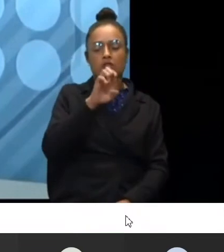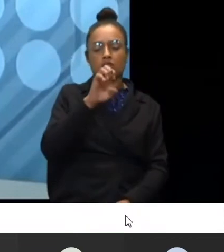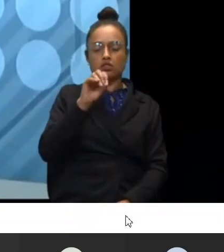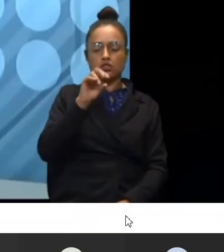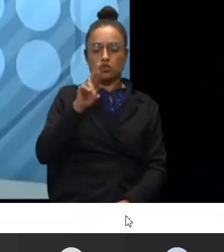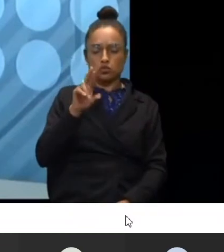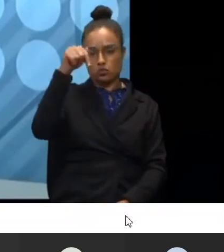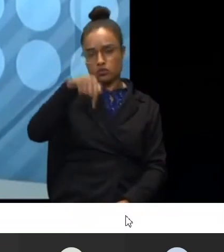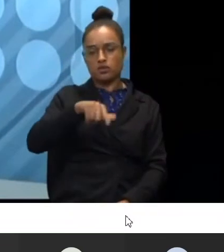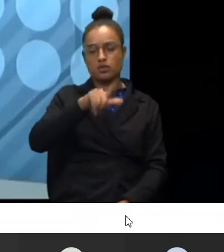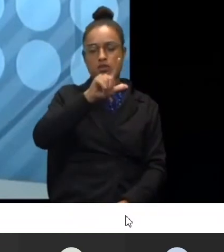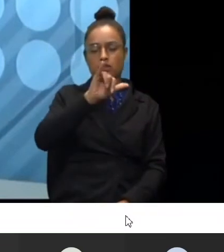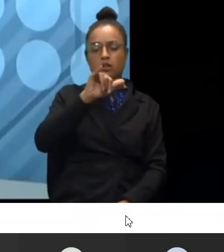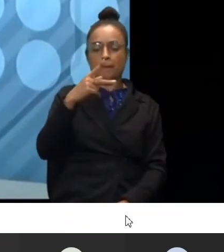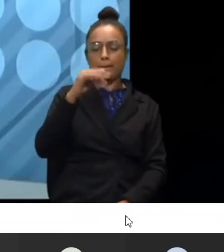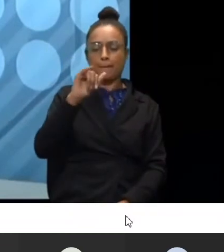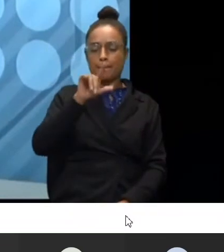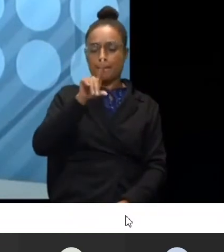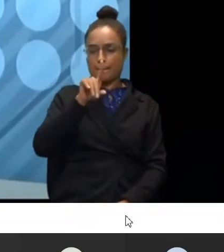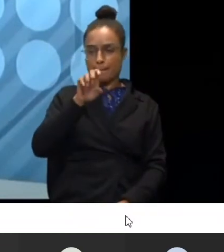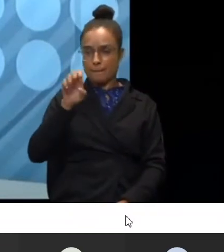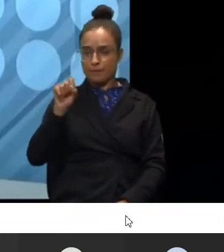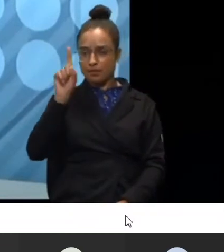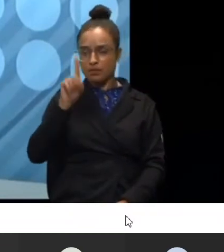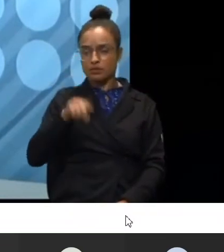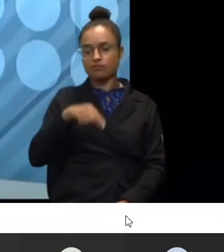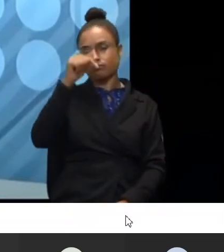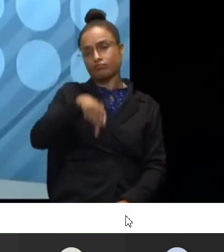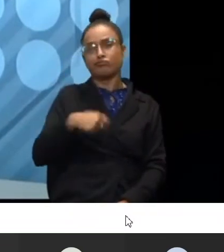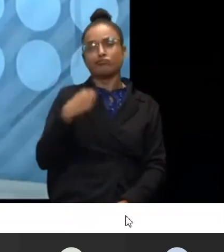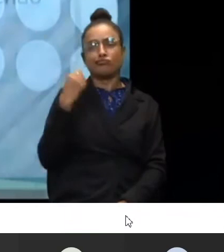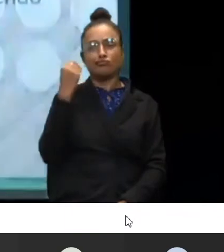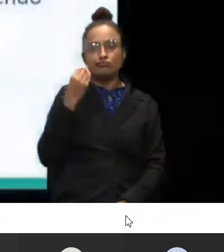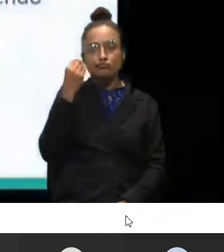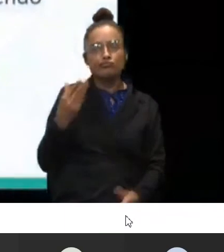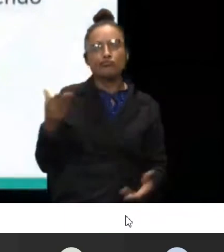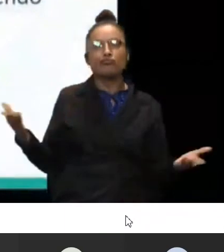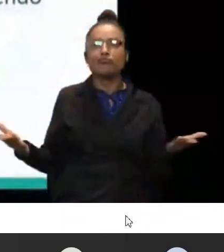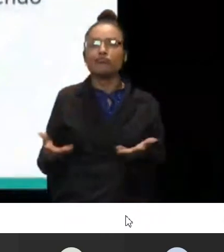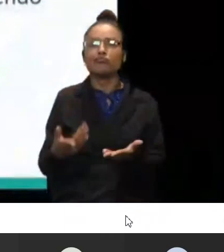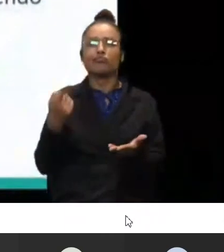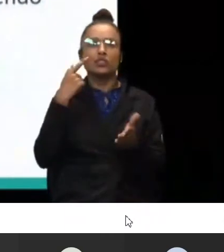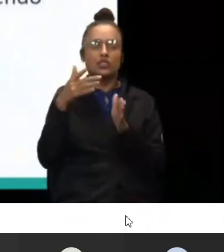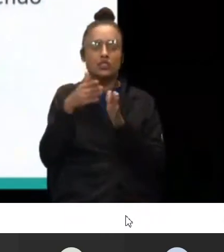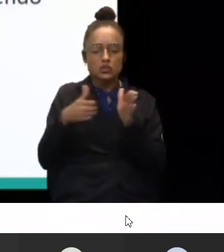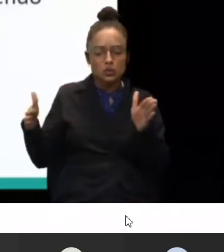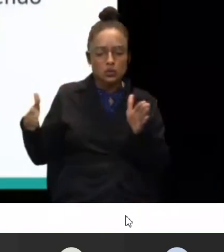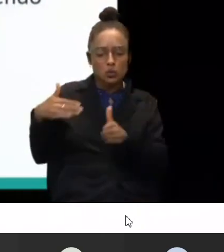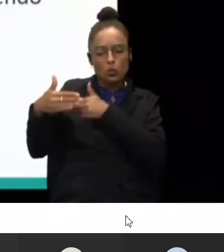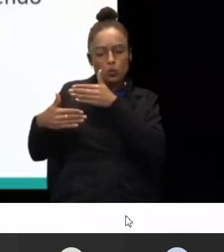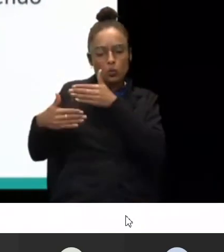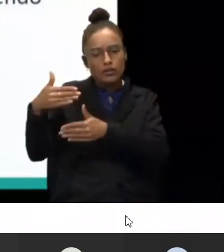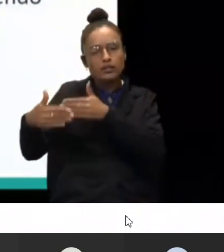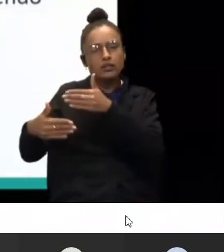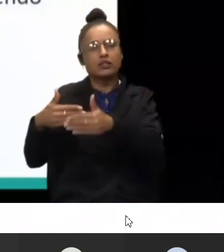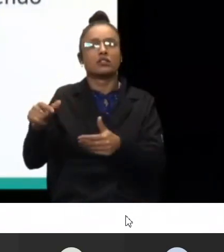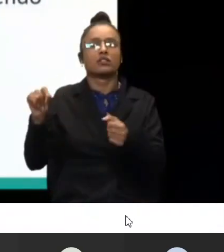lipídio dessa amostra. Esses serão os materiais. Vamos observar no slide os procedimentos a qual